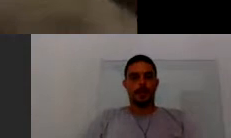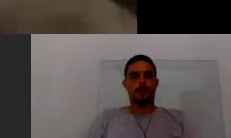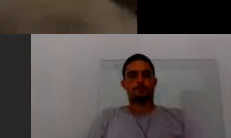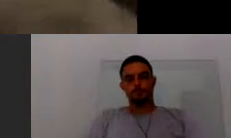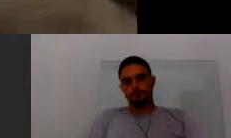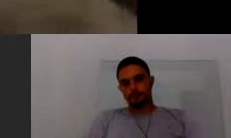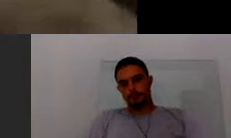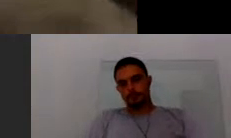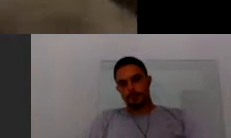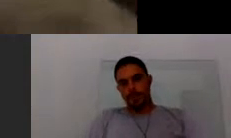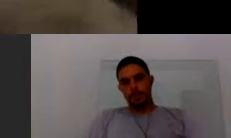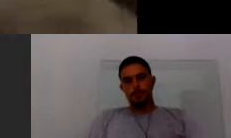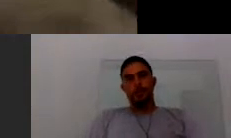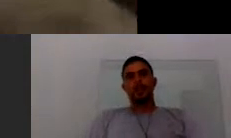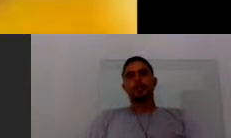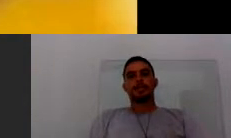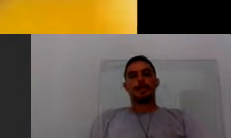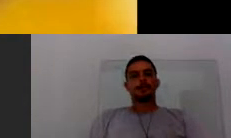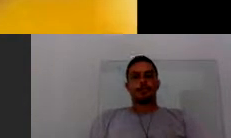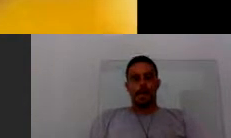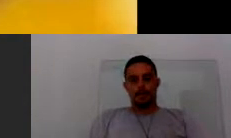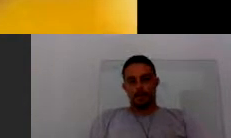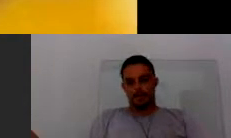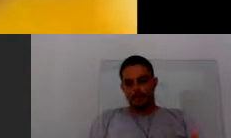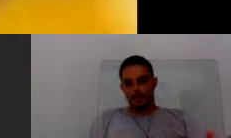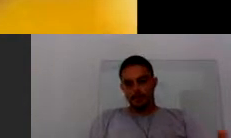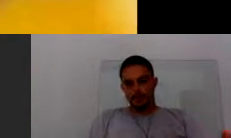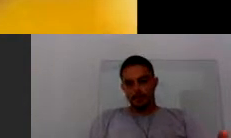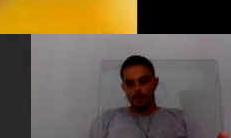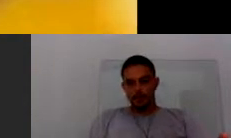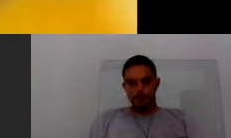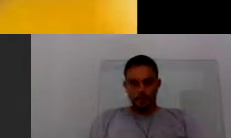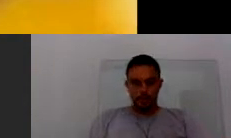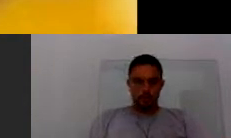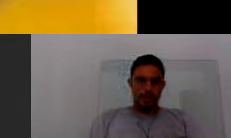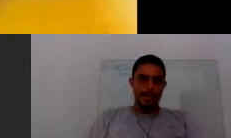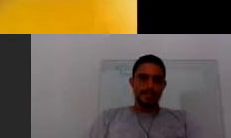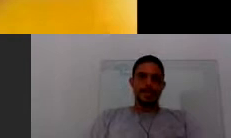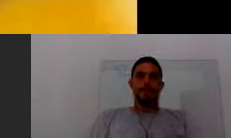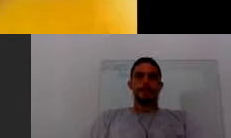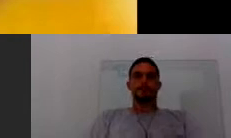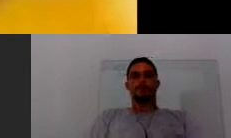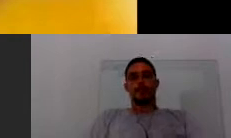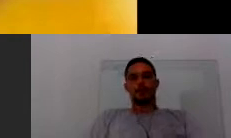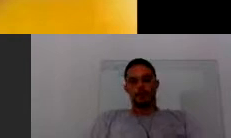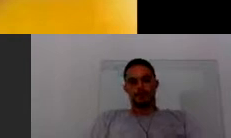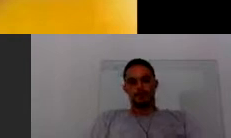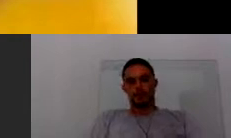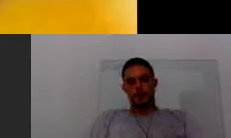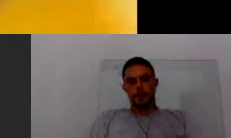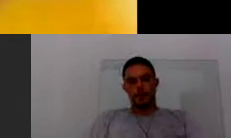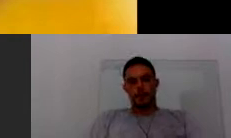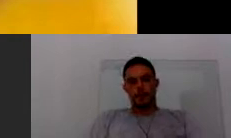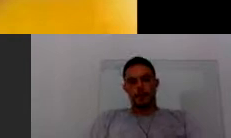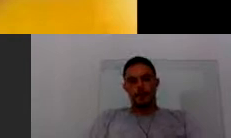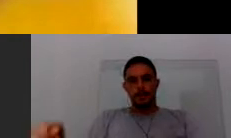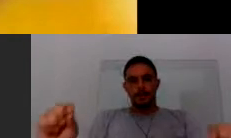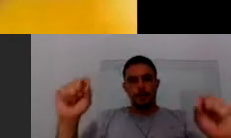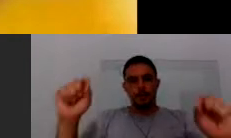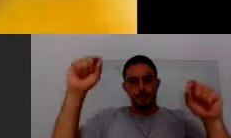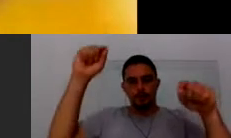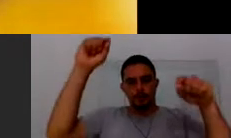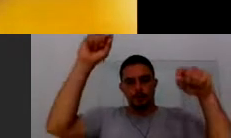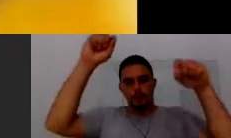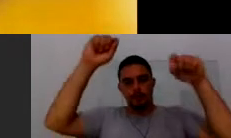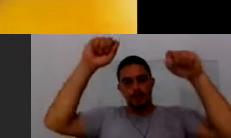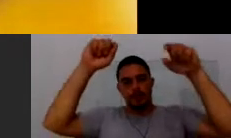isso, ok? De maneira geral, gente, a água ela atravessa a superfície do solo e as camadas superiores,